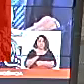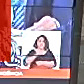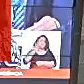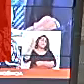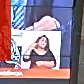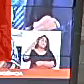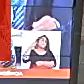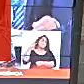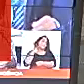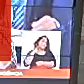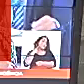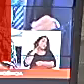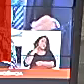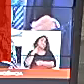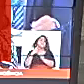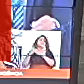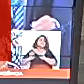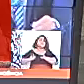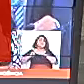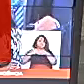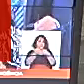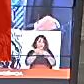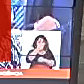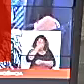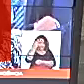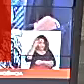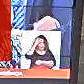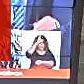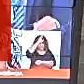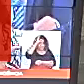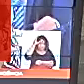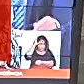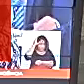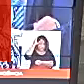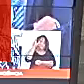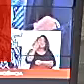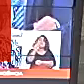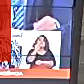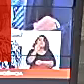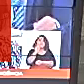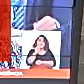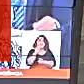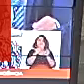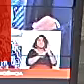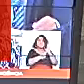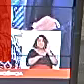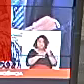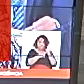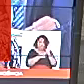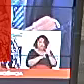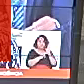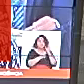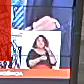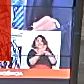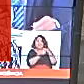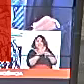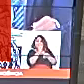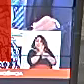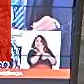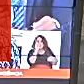Consumidor, reconhecendo que o fato do sindicato suspender essa emissão da carteira